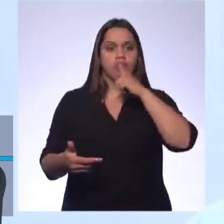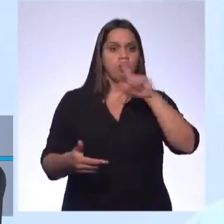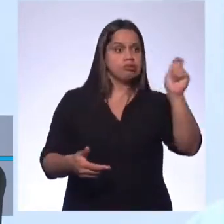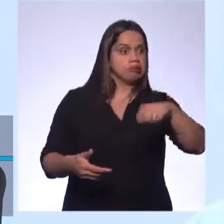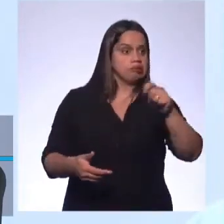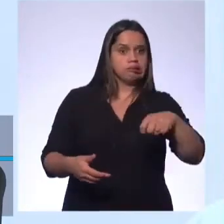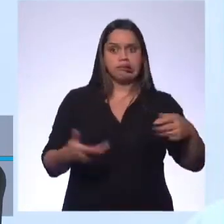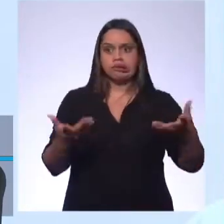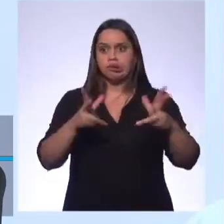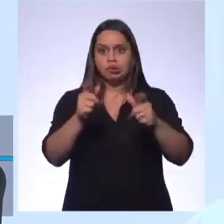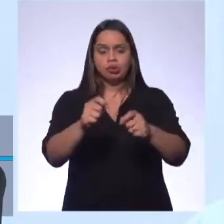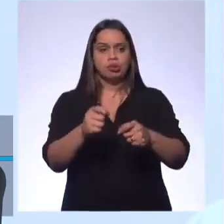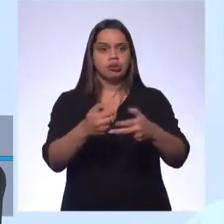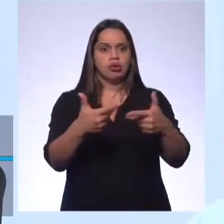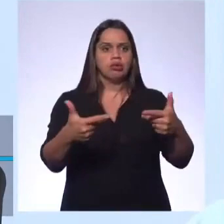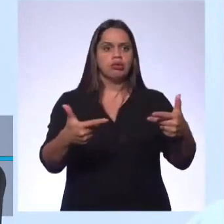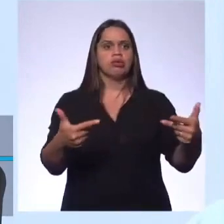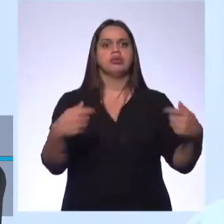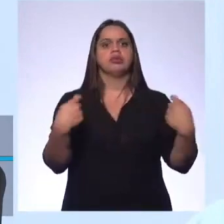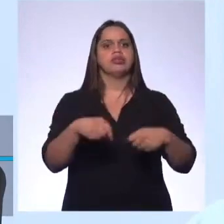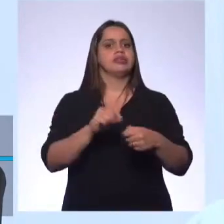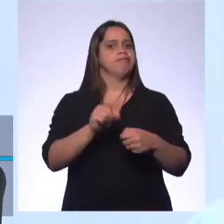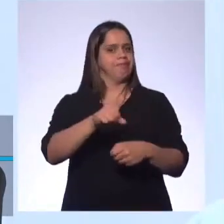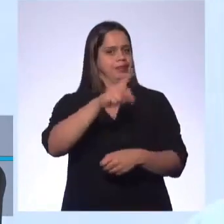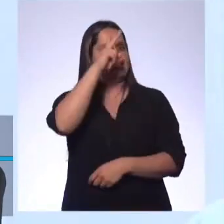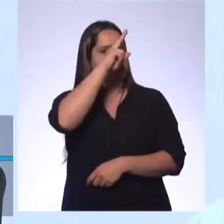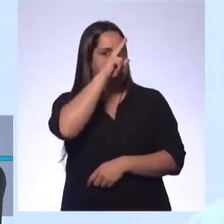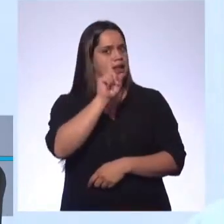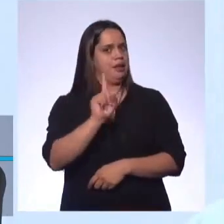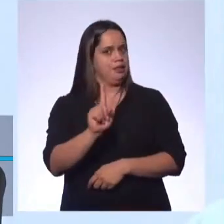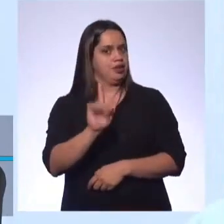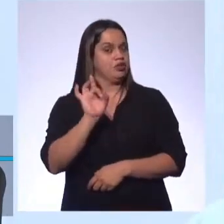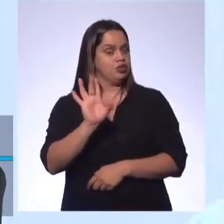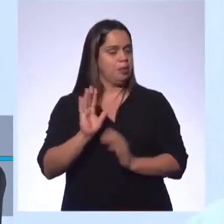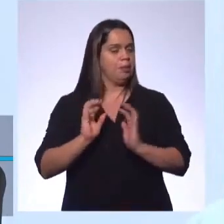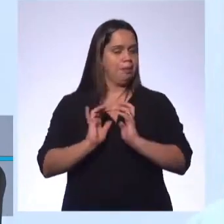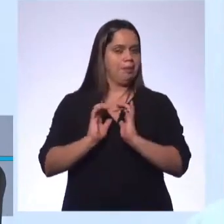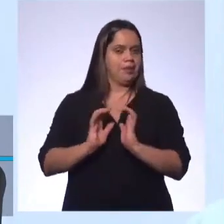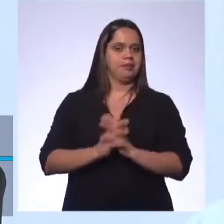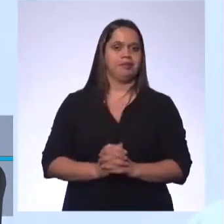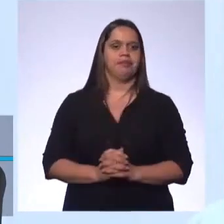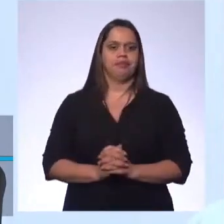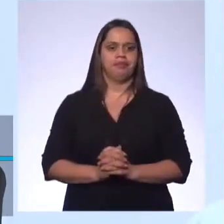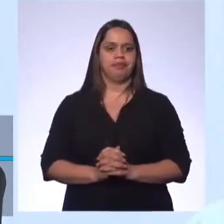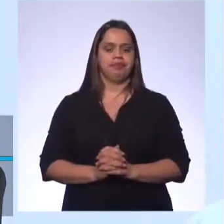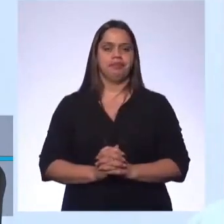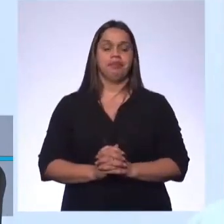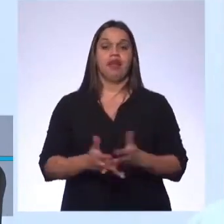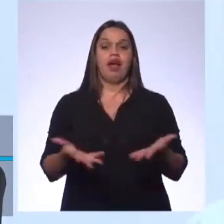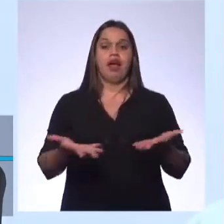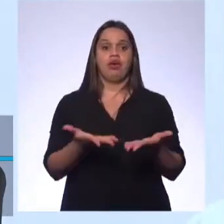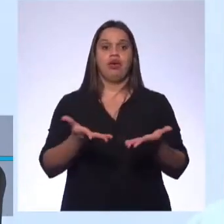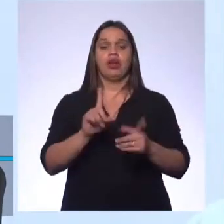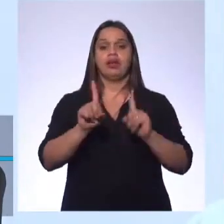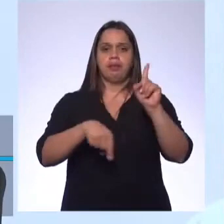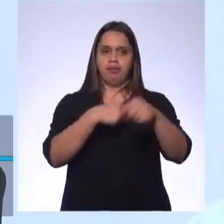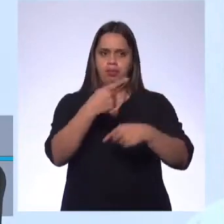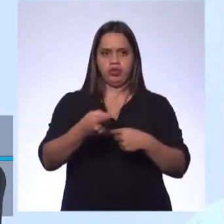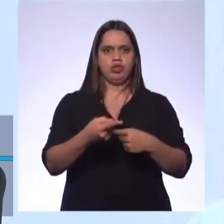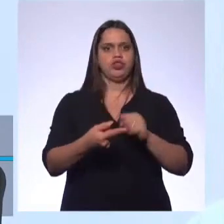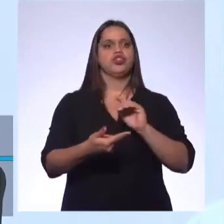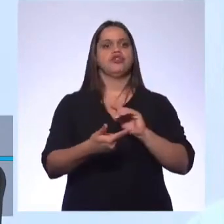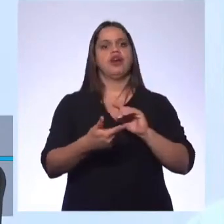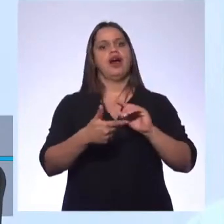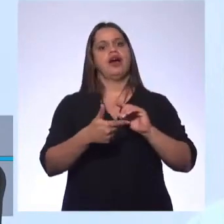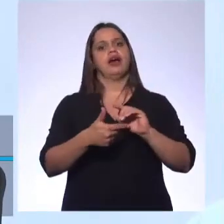de tanta coisa. Se isso te lembra algo, né? Só reflita. Então, isso a gente vai trabalhar melhor na hora que os textos